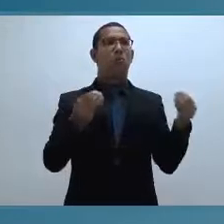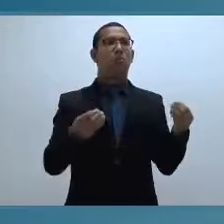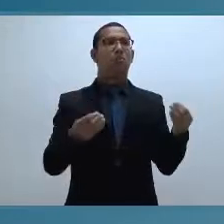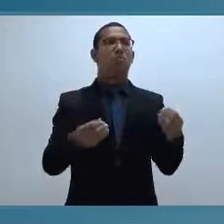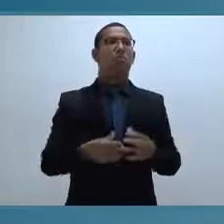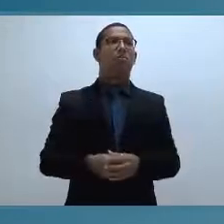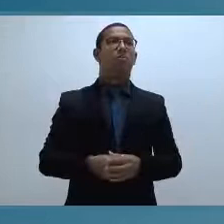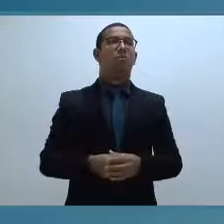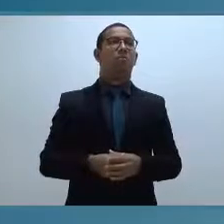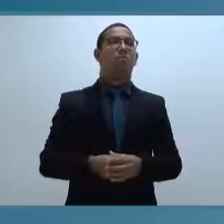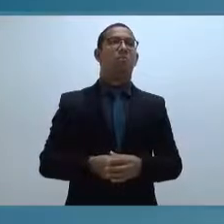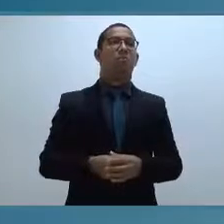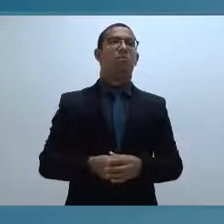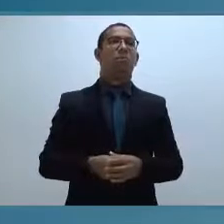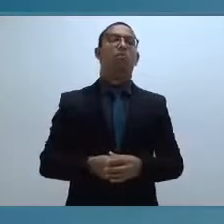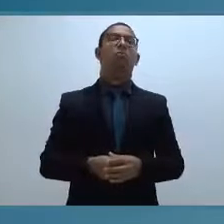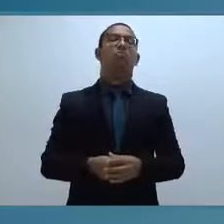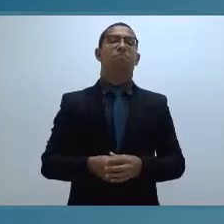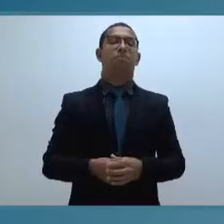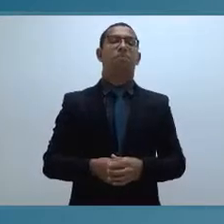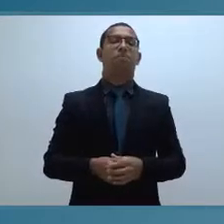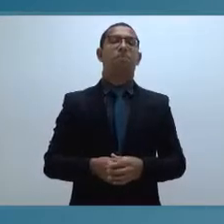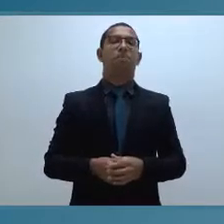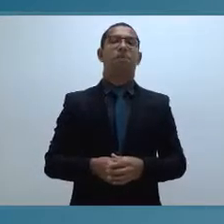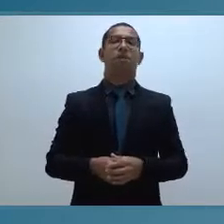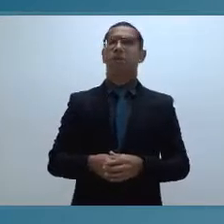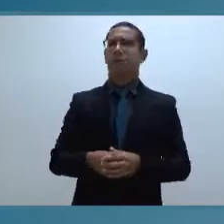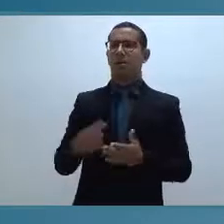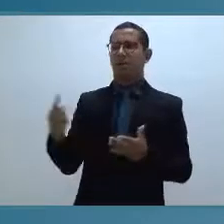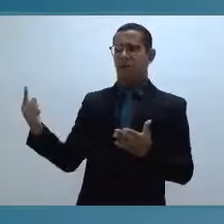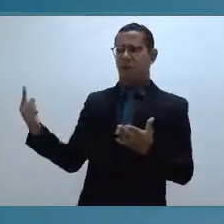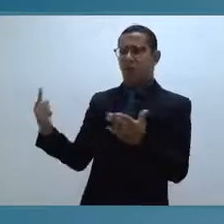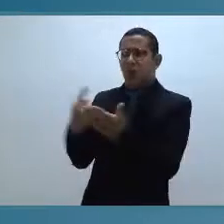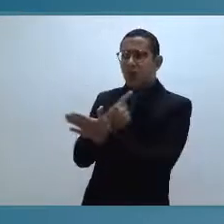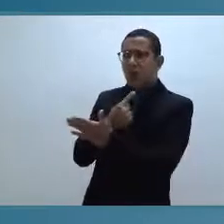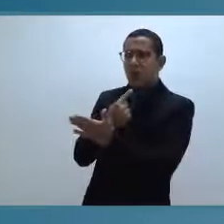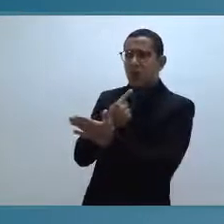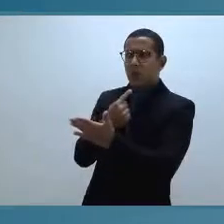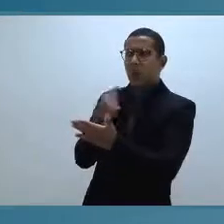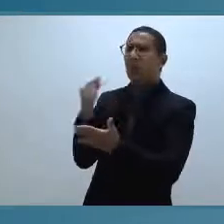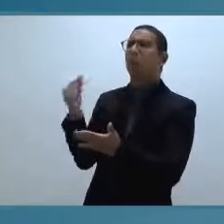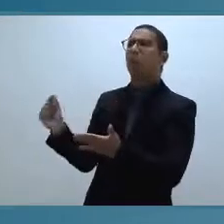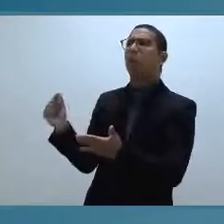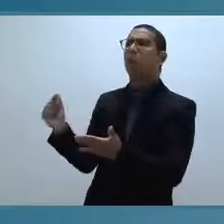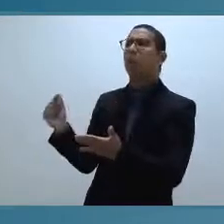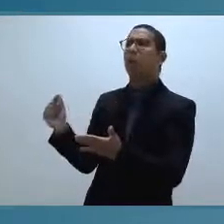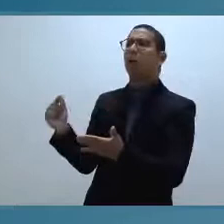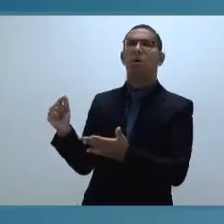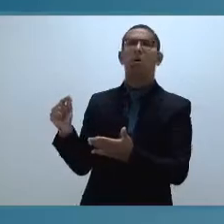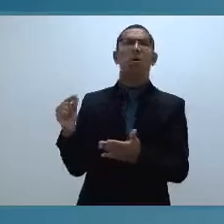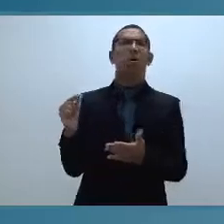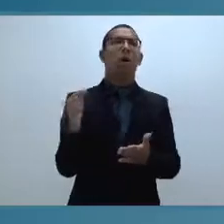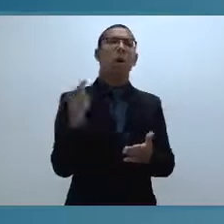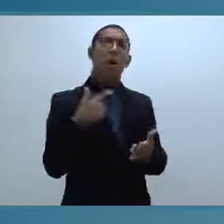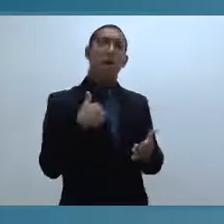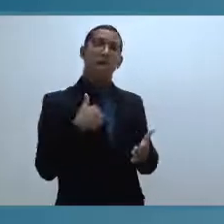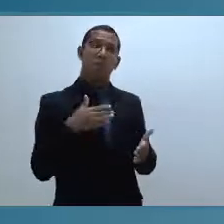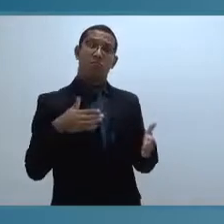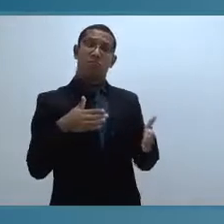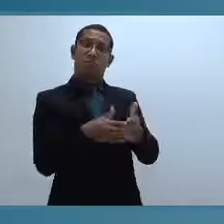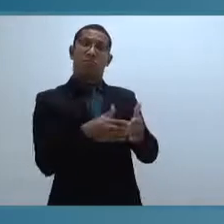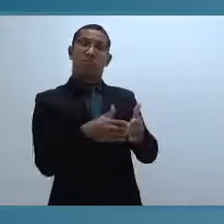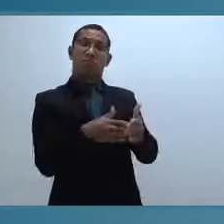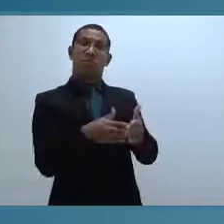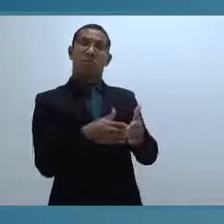Eu estou deferindo, né? É isso que Vossa Excelência perguntou? É, eu sei que Vossa Excelência está deferindo, mas eu digo assim, como